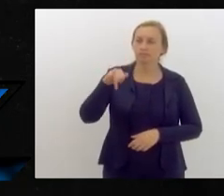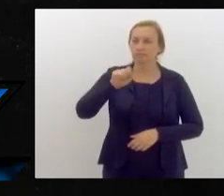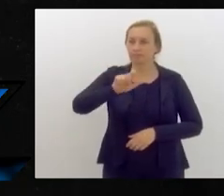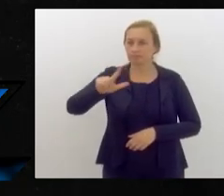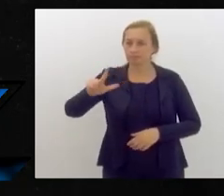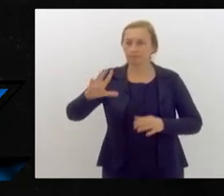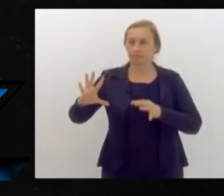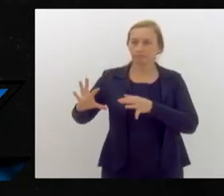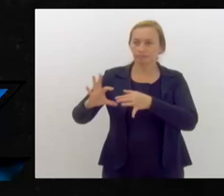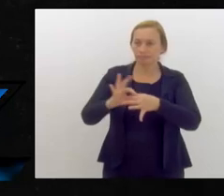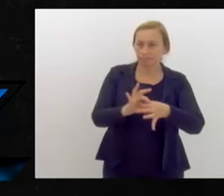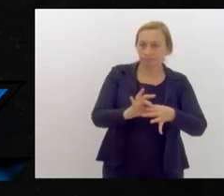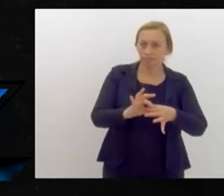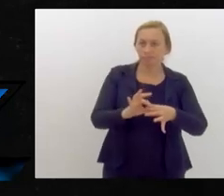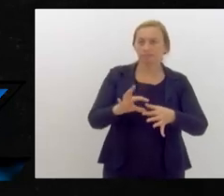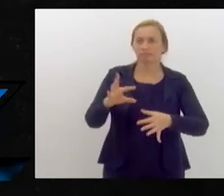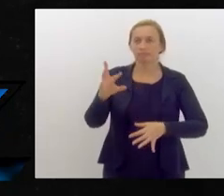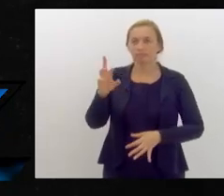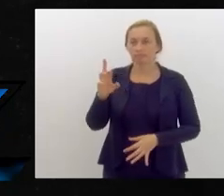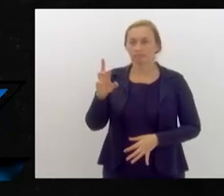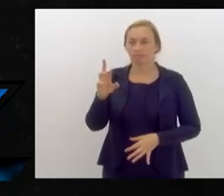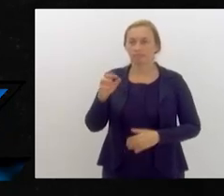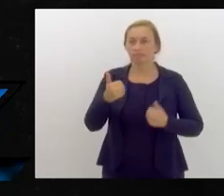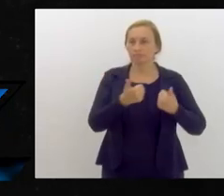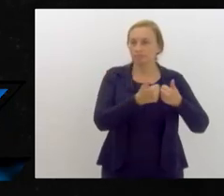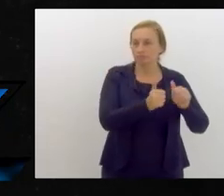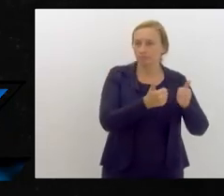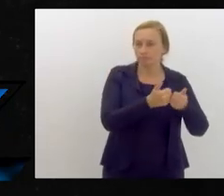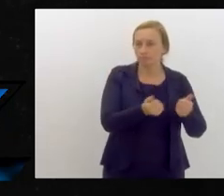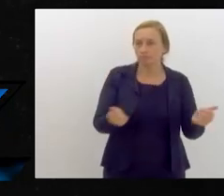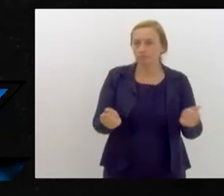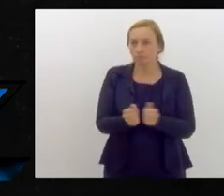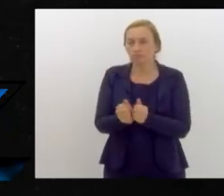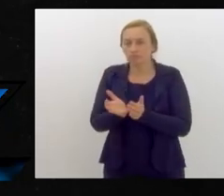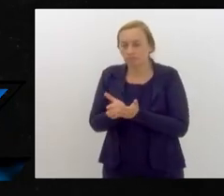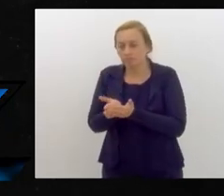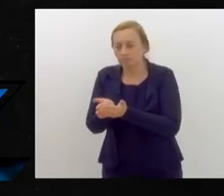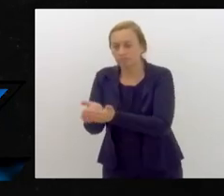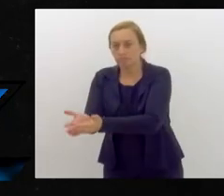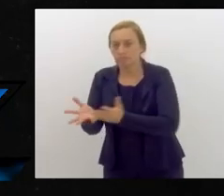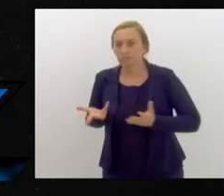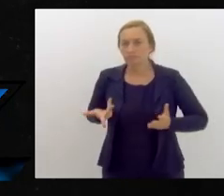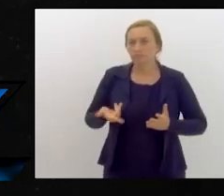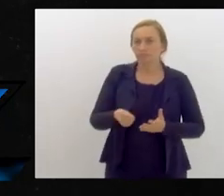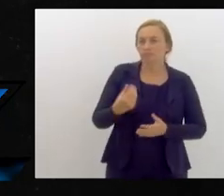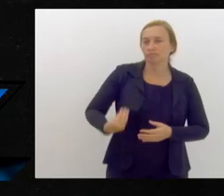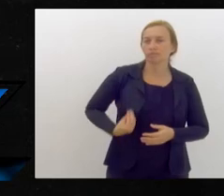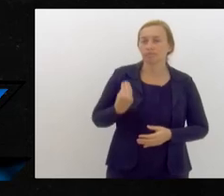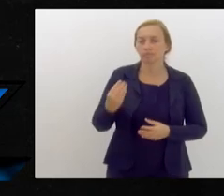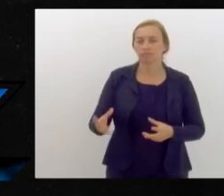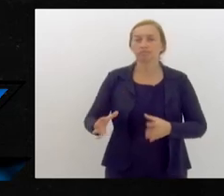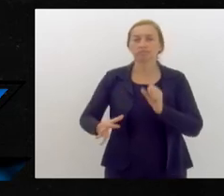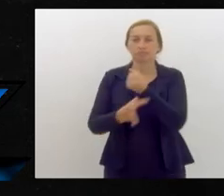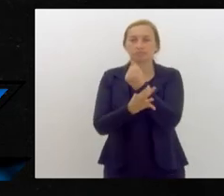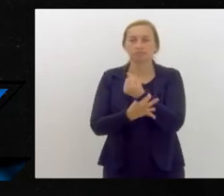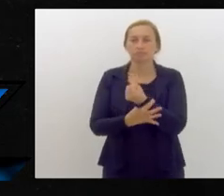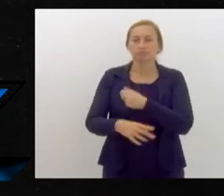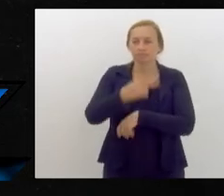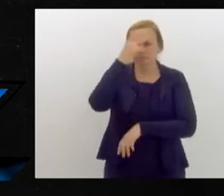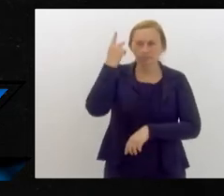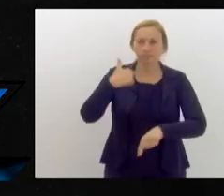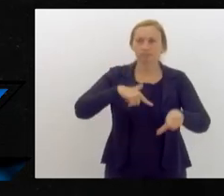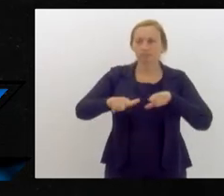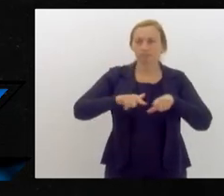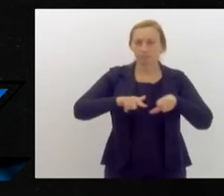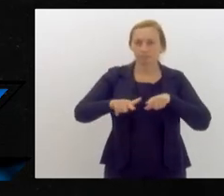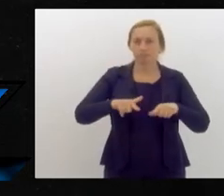sistema rodoviário com sistema com Aviário garantindo qualidade de vida segurança para os trabalhadores e trabalhadores